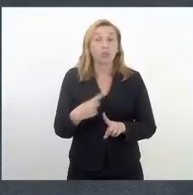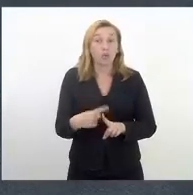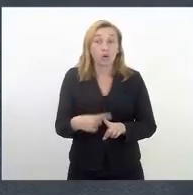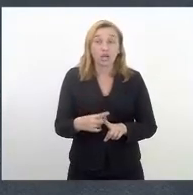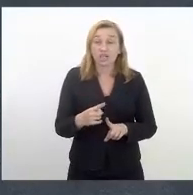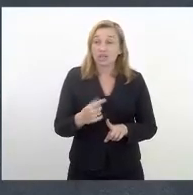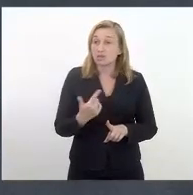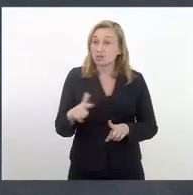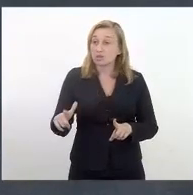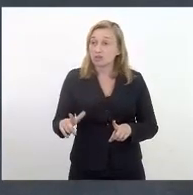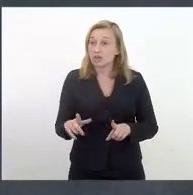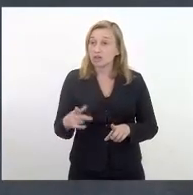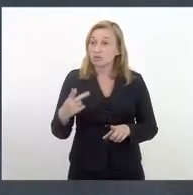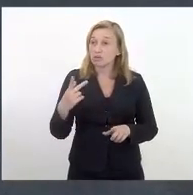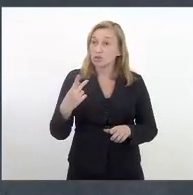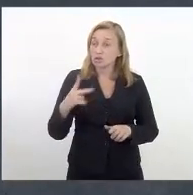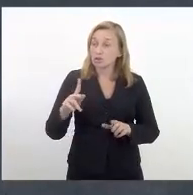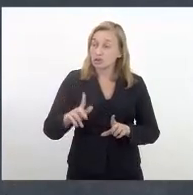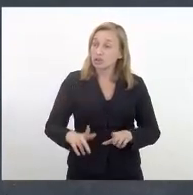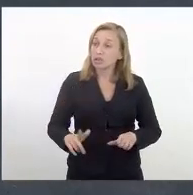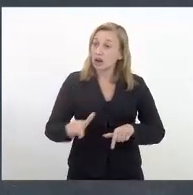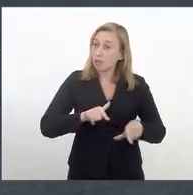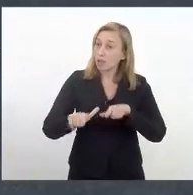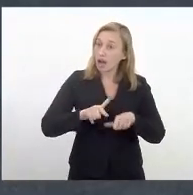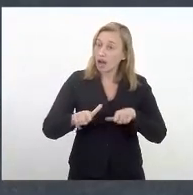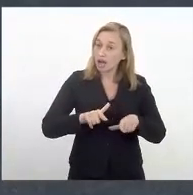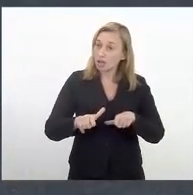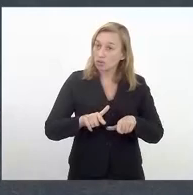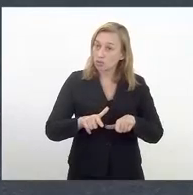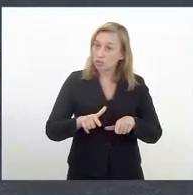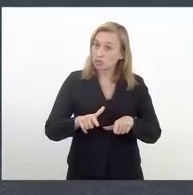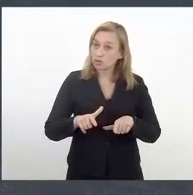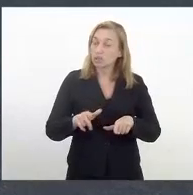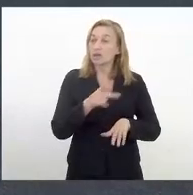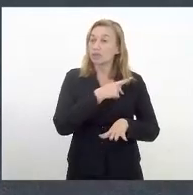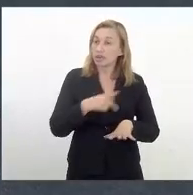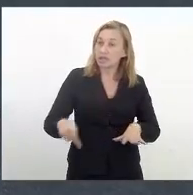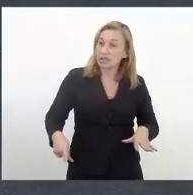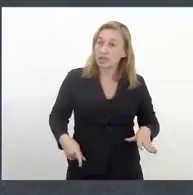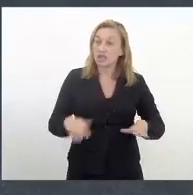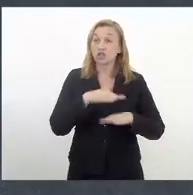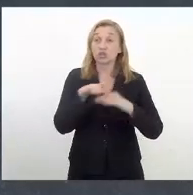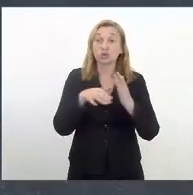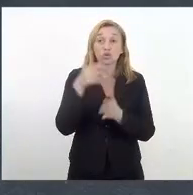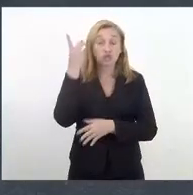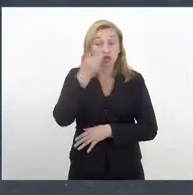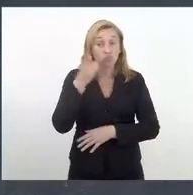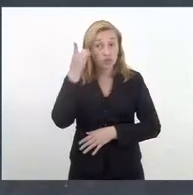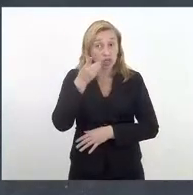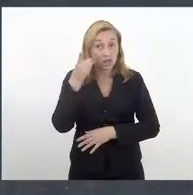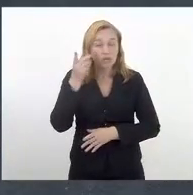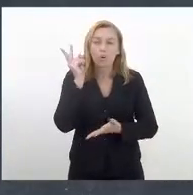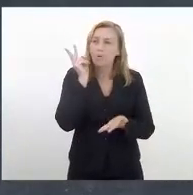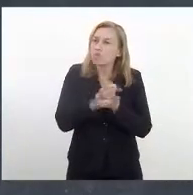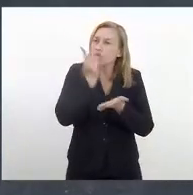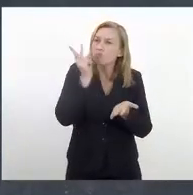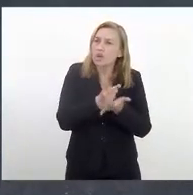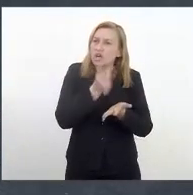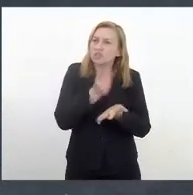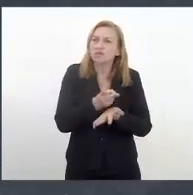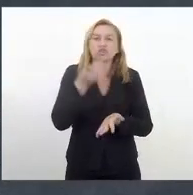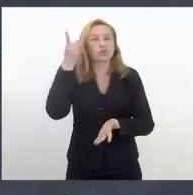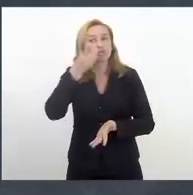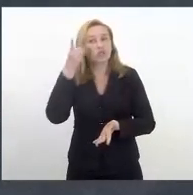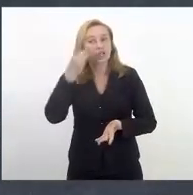sem a atuação do Poder Legislativo sem atuação do silêncio da presidente de todos os deputados mesmo os deputados da